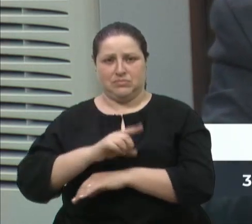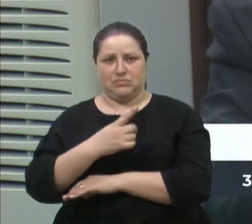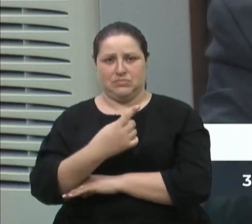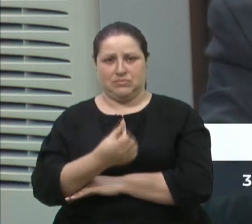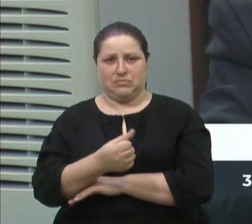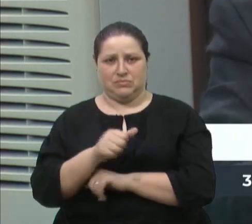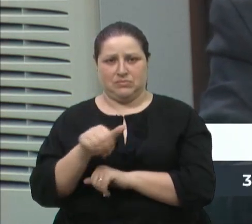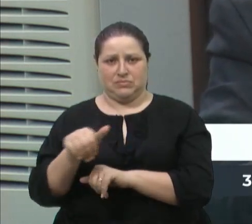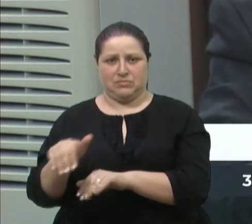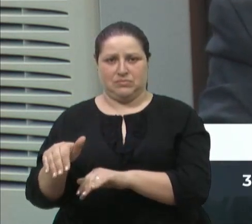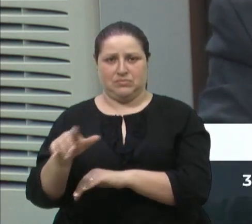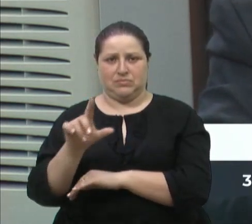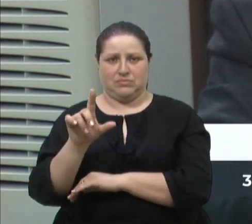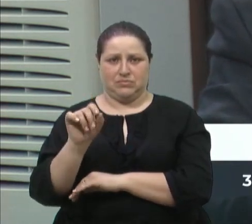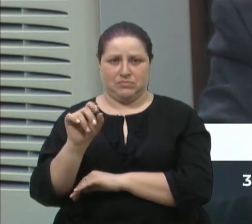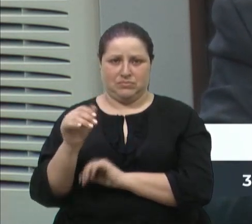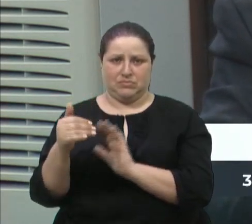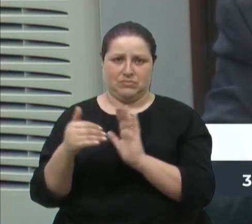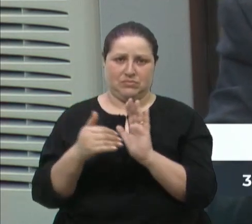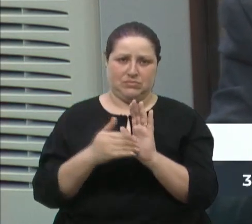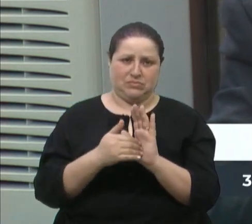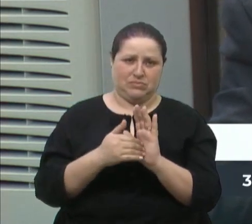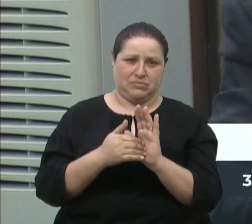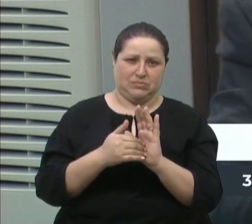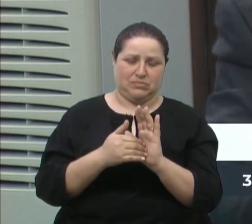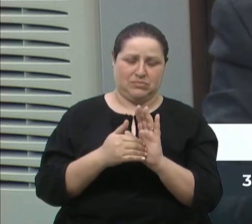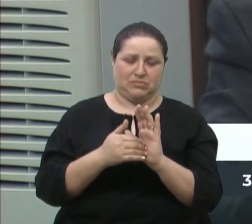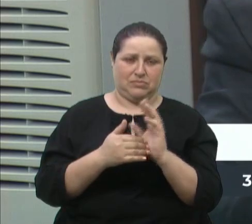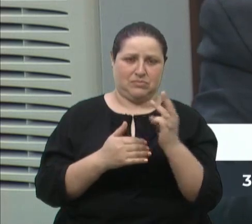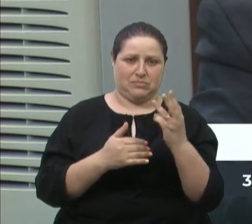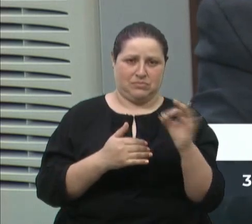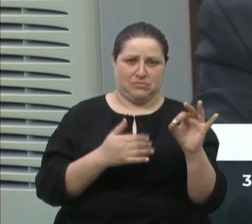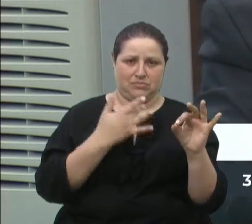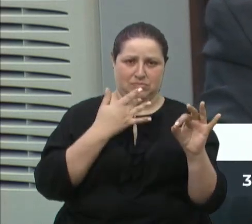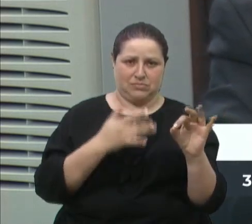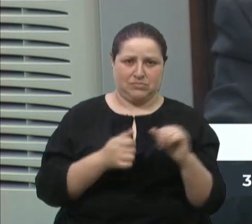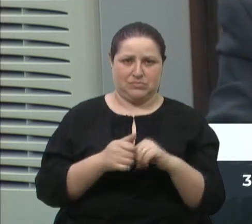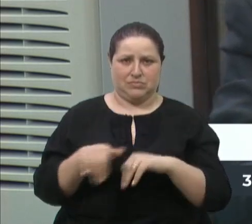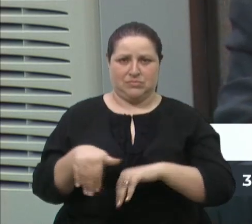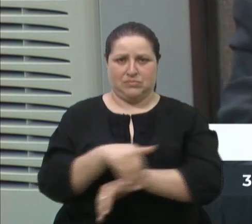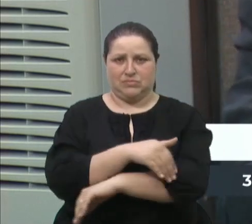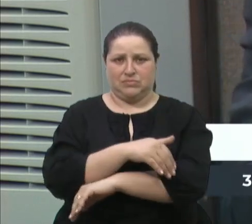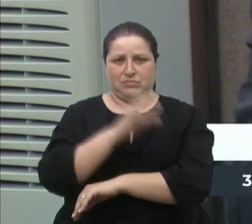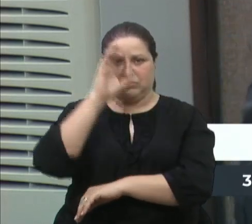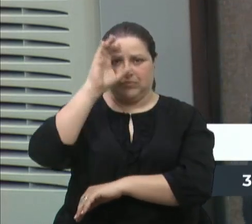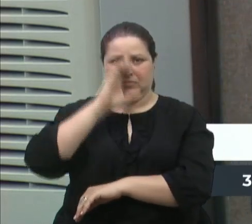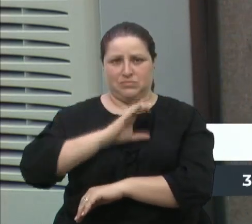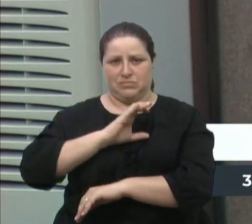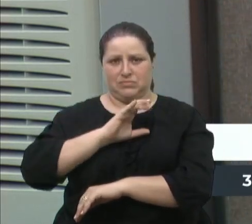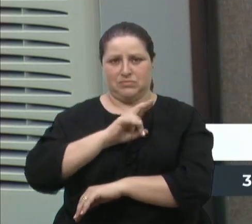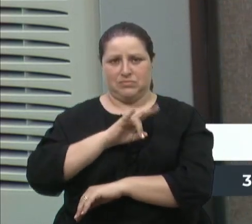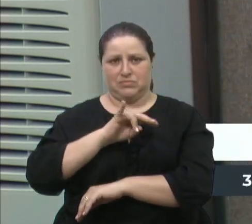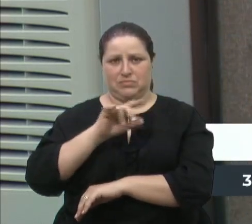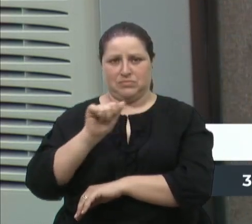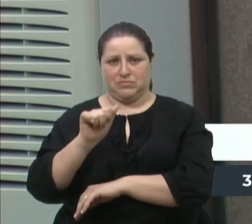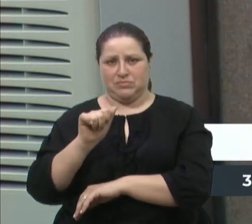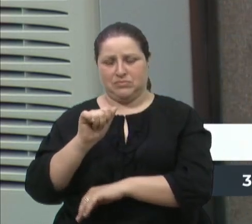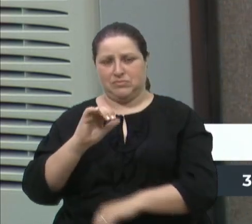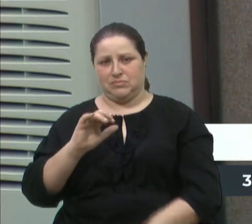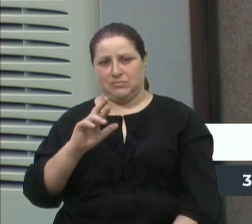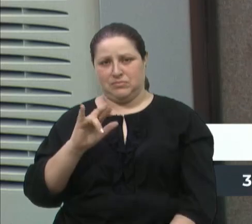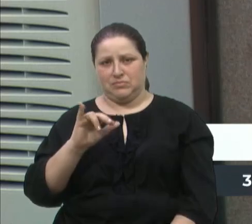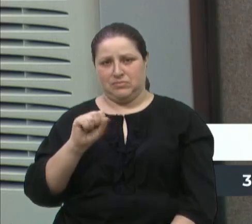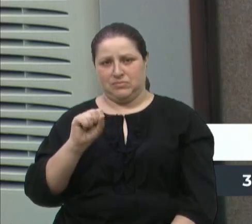10 às 15 horas, na Rua da Cidadania, 396, Vila Cristina, aqui em Caxias do